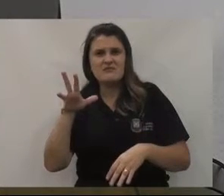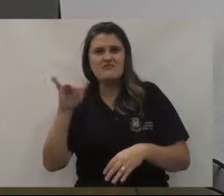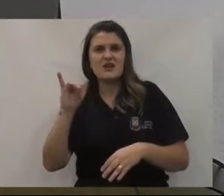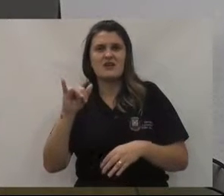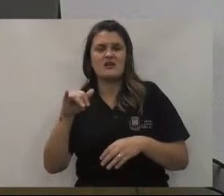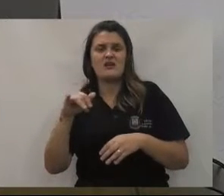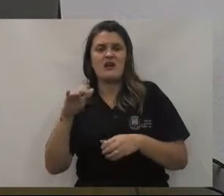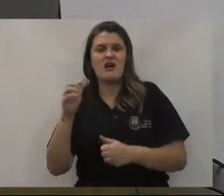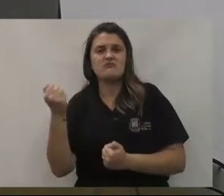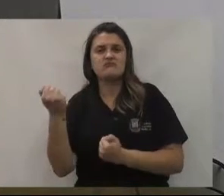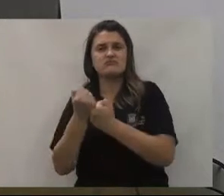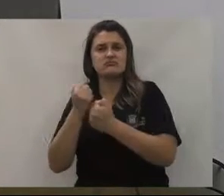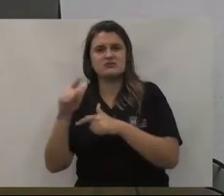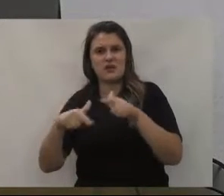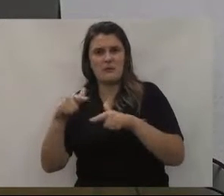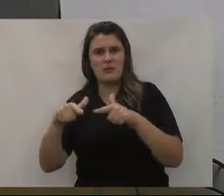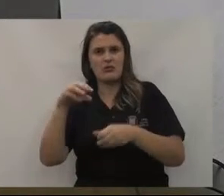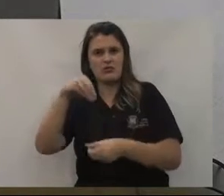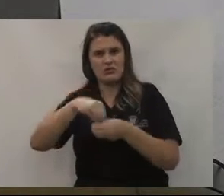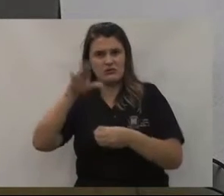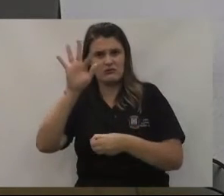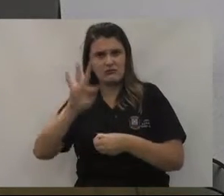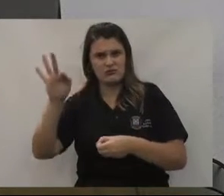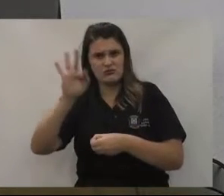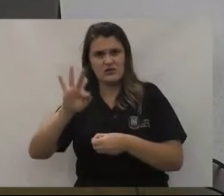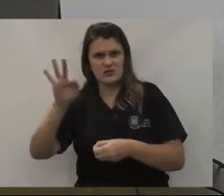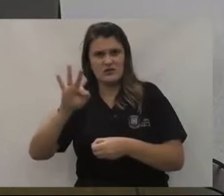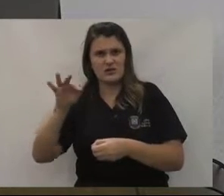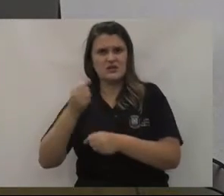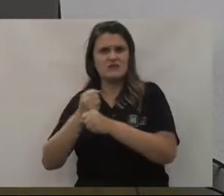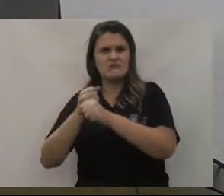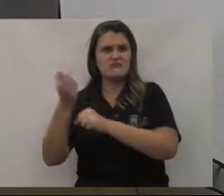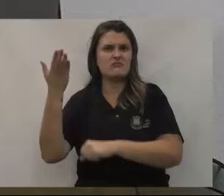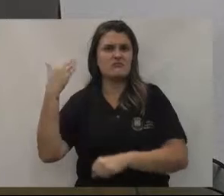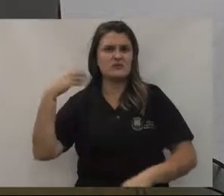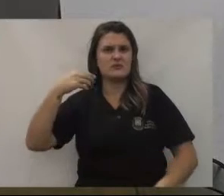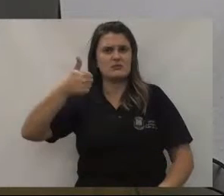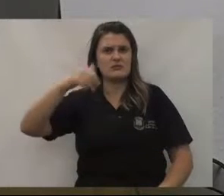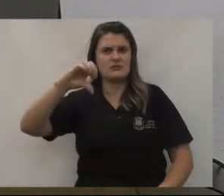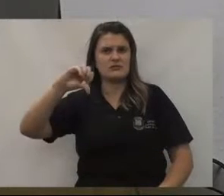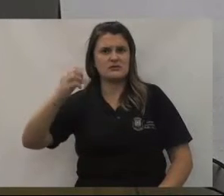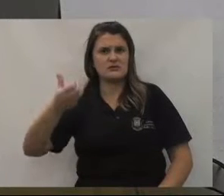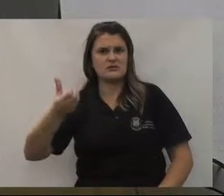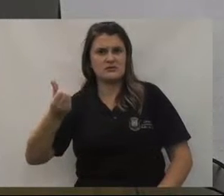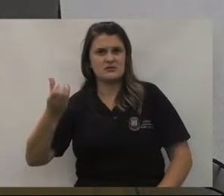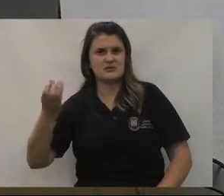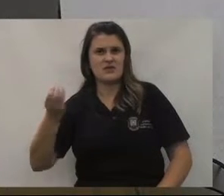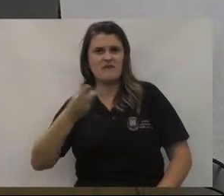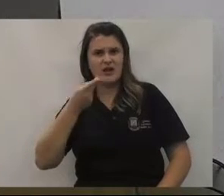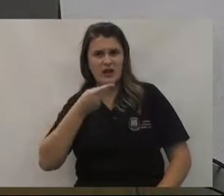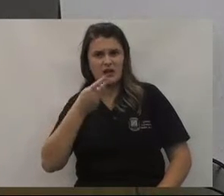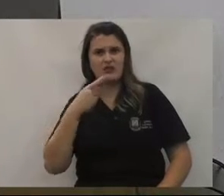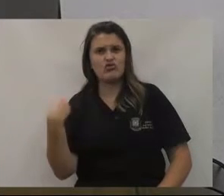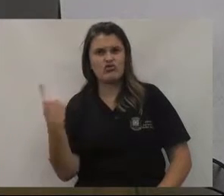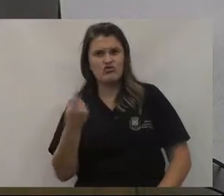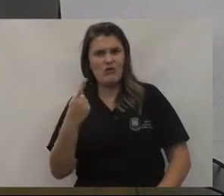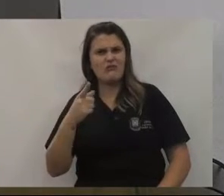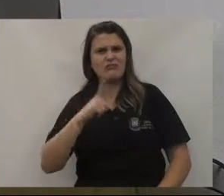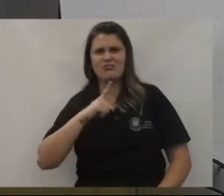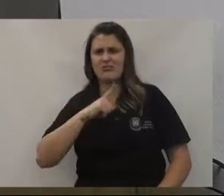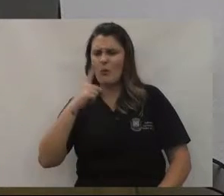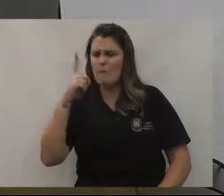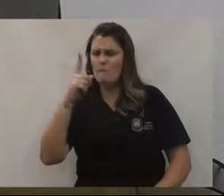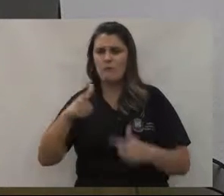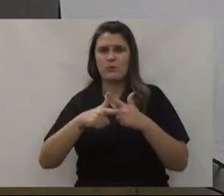esse trabalho na faculdade, na década de 60, dizendo que nós só tínhamos um problema no